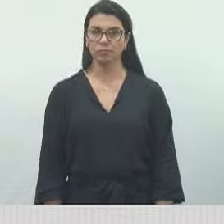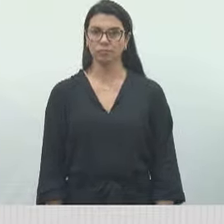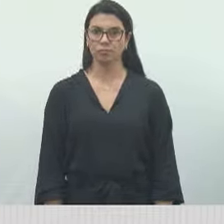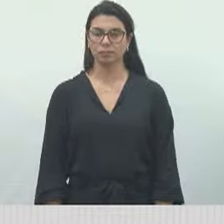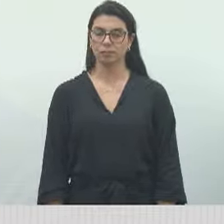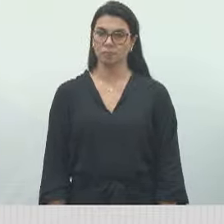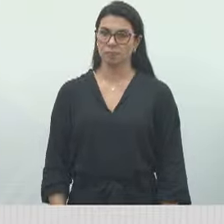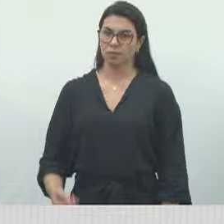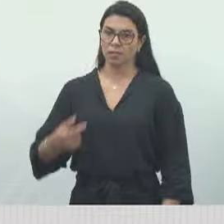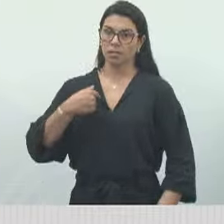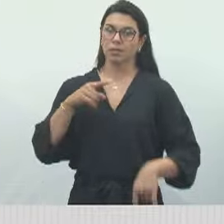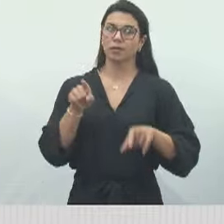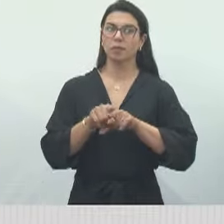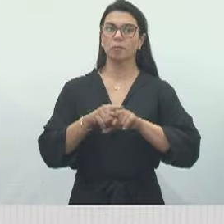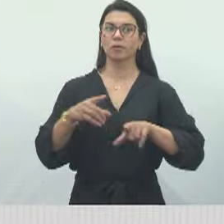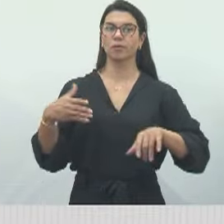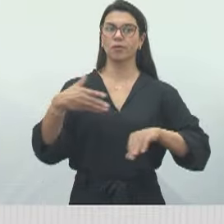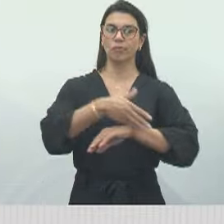Estive ali no